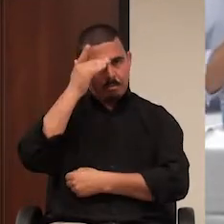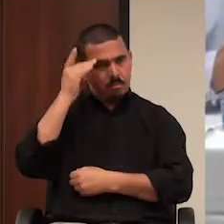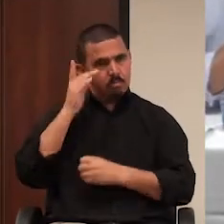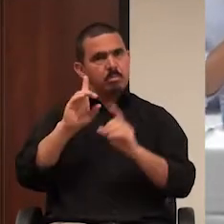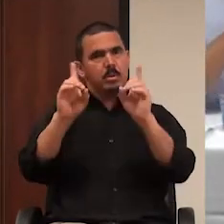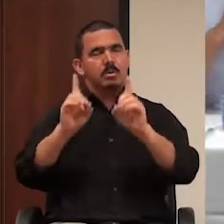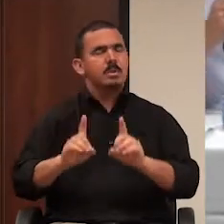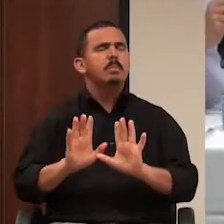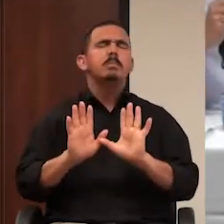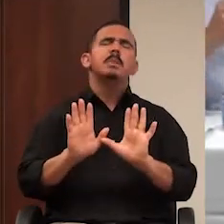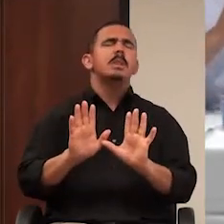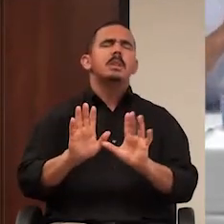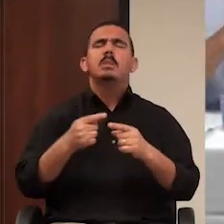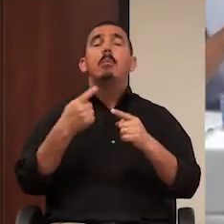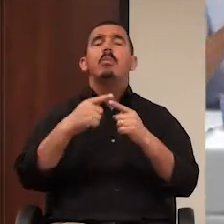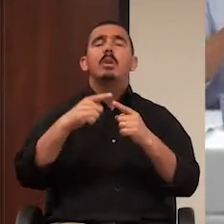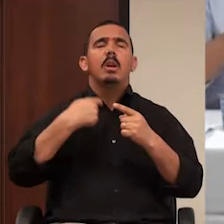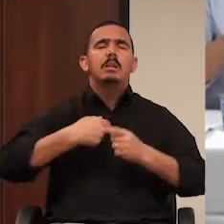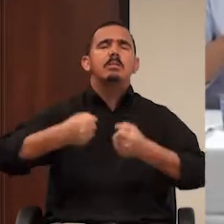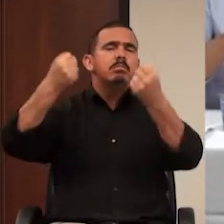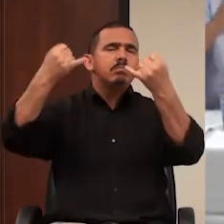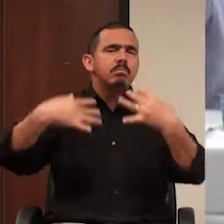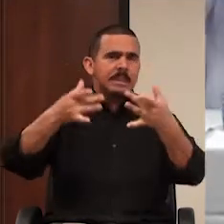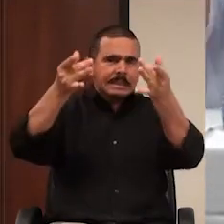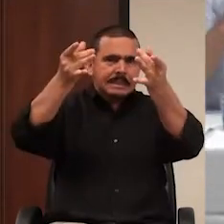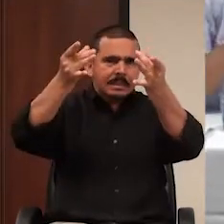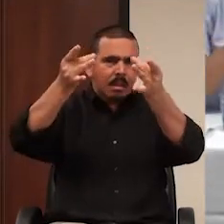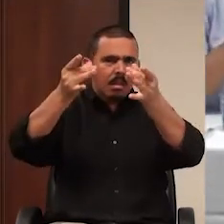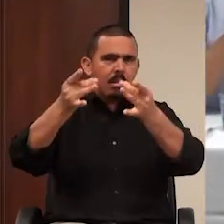E por que eu estou querendo frisar isso? Né?